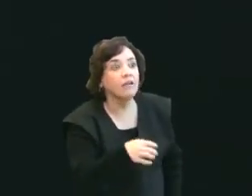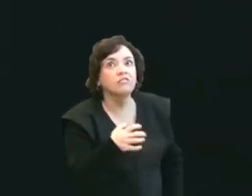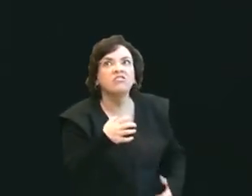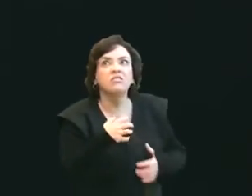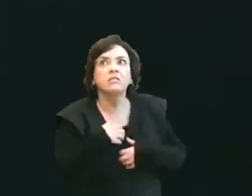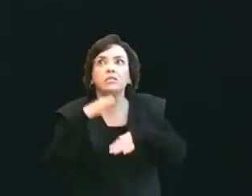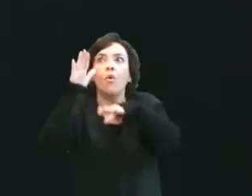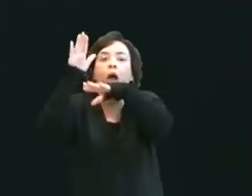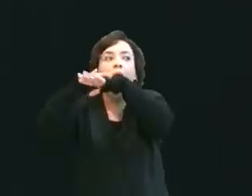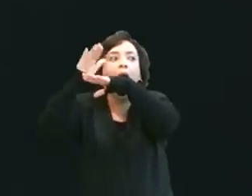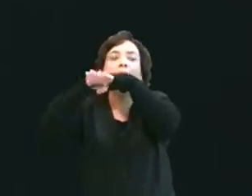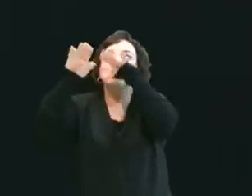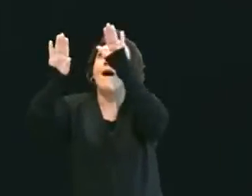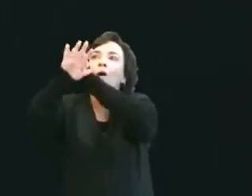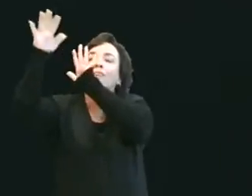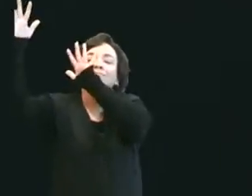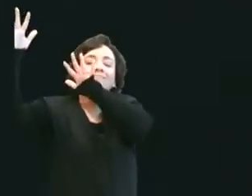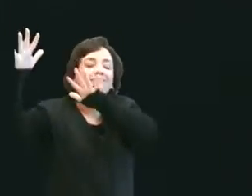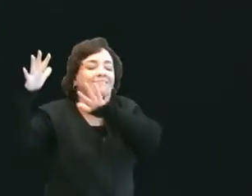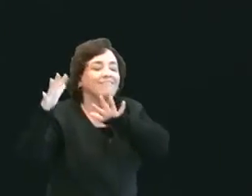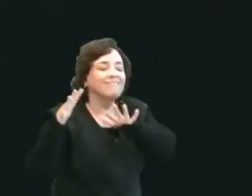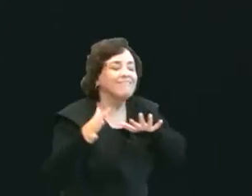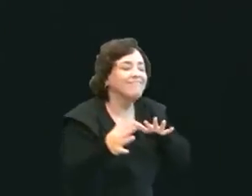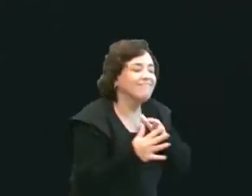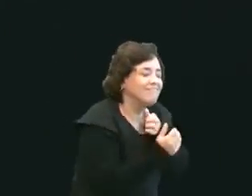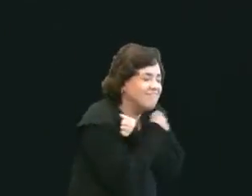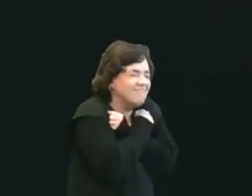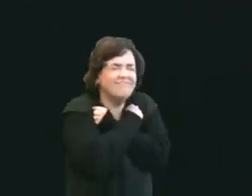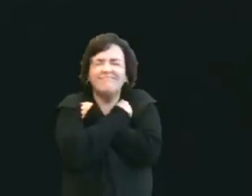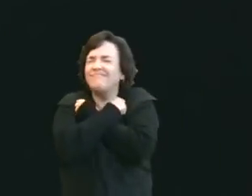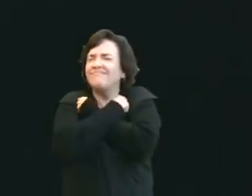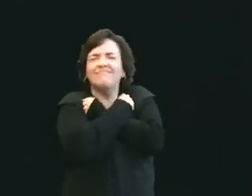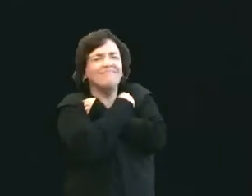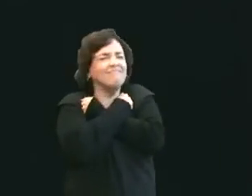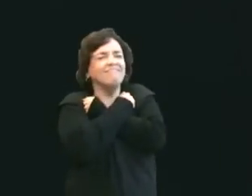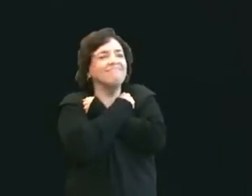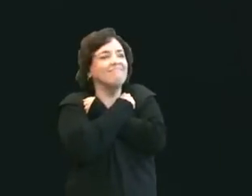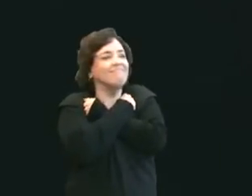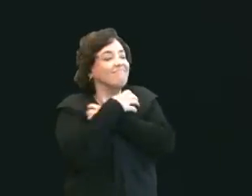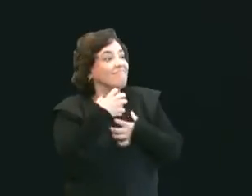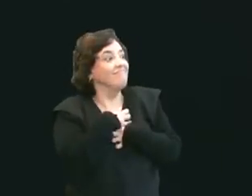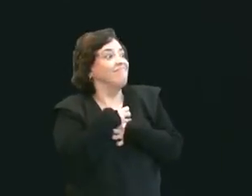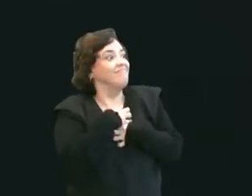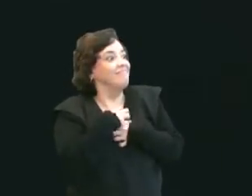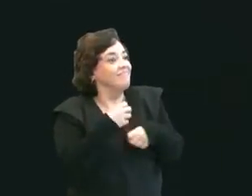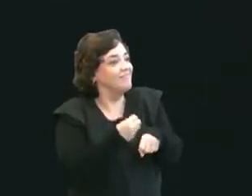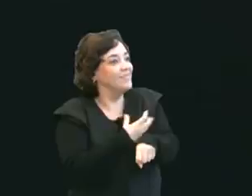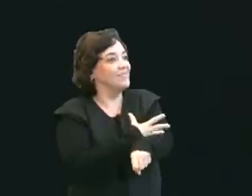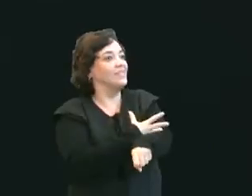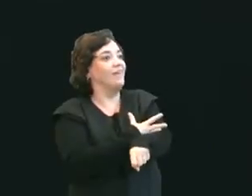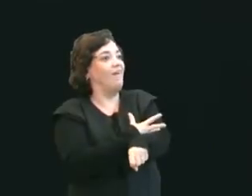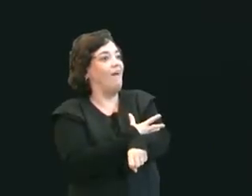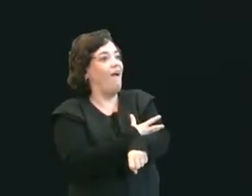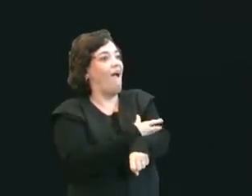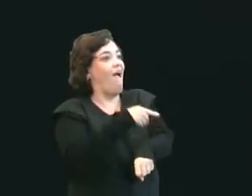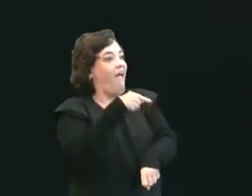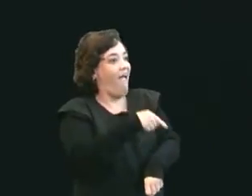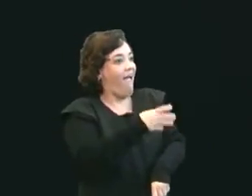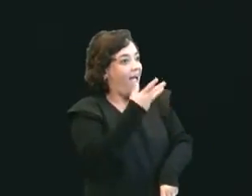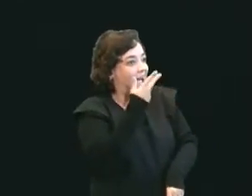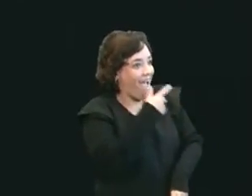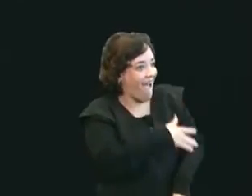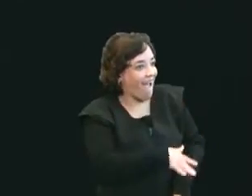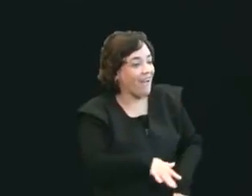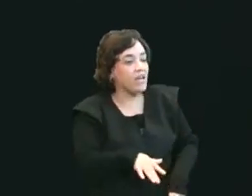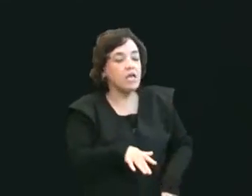Senhor me abraçando na beira da cama. E eu nunca mais duvidei. O meu